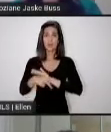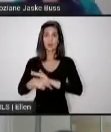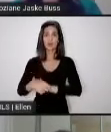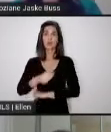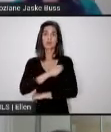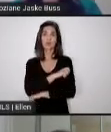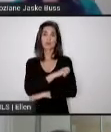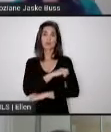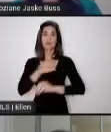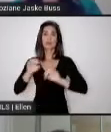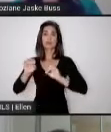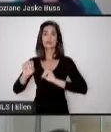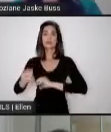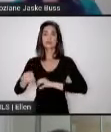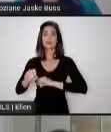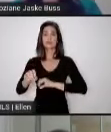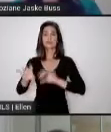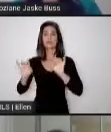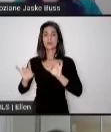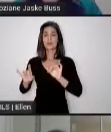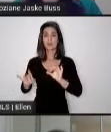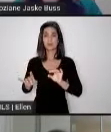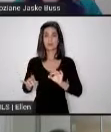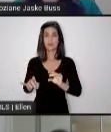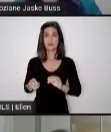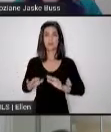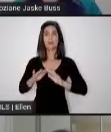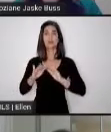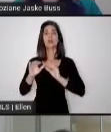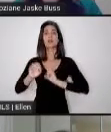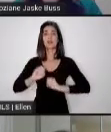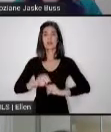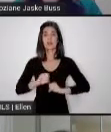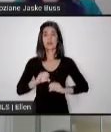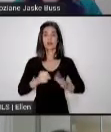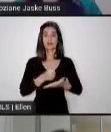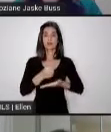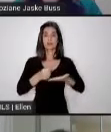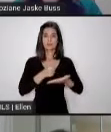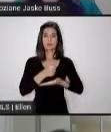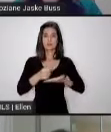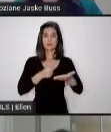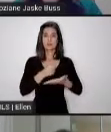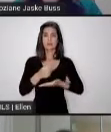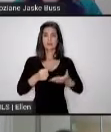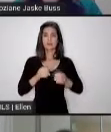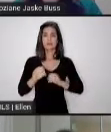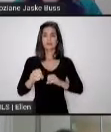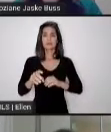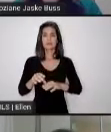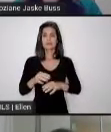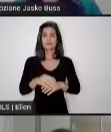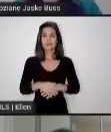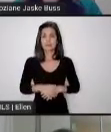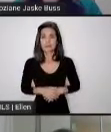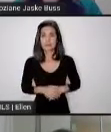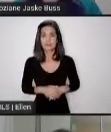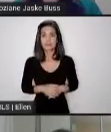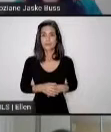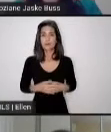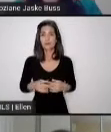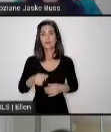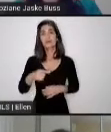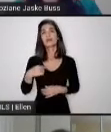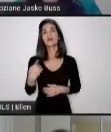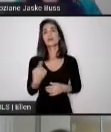educacional especializado na educação básica, na modalidade educação especial, né, em que, no seu